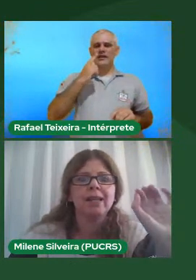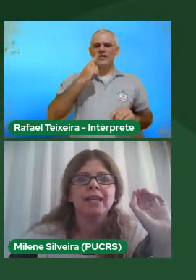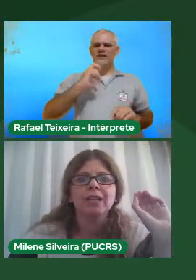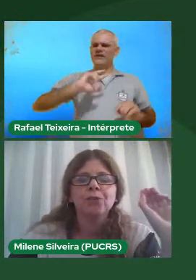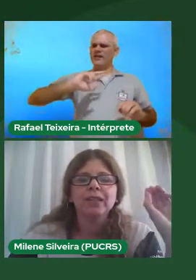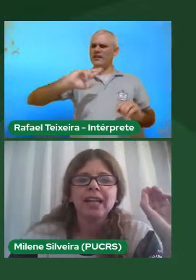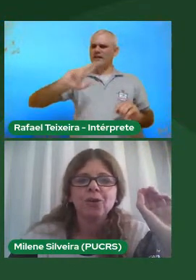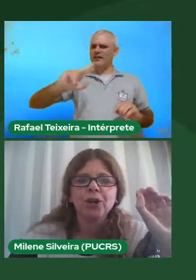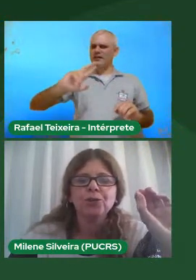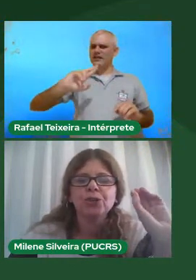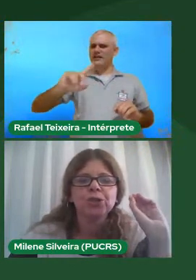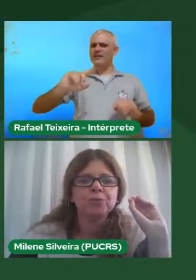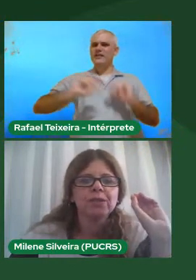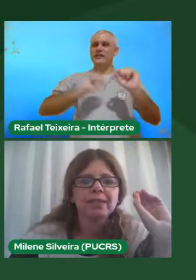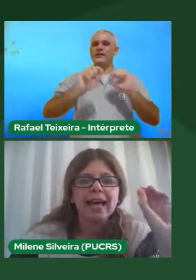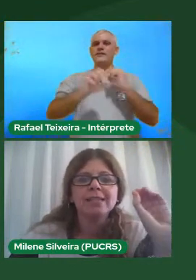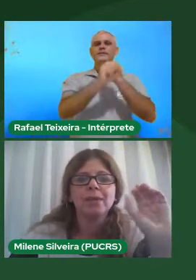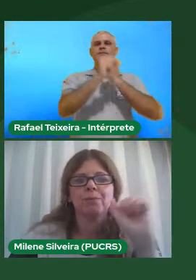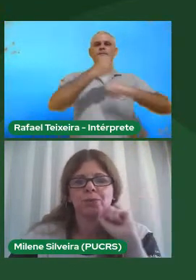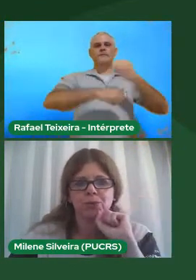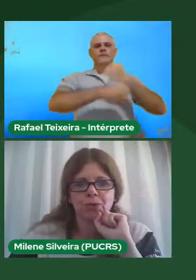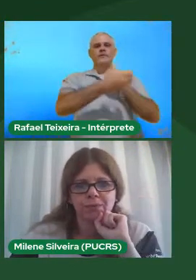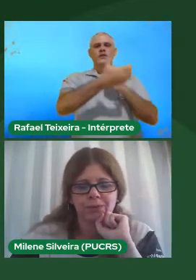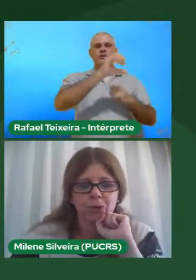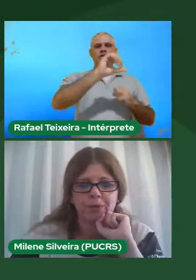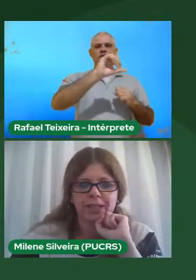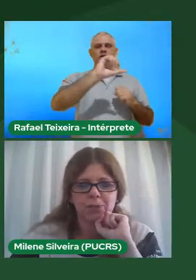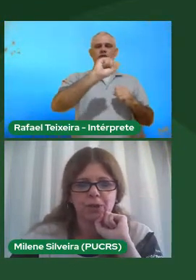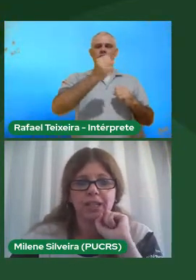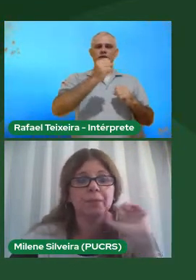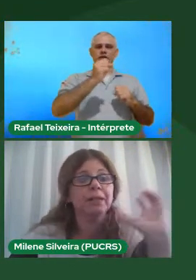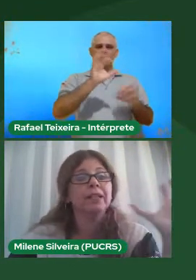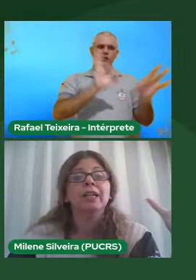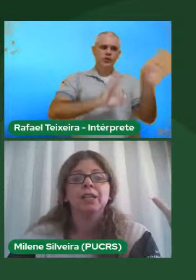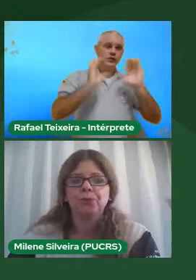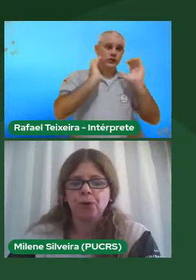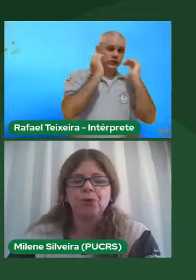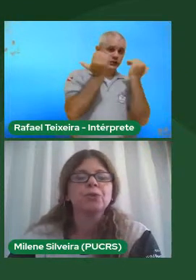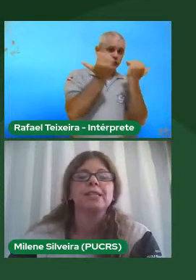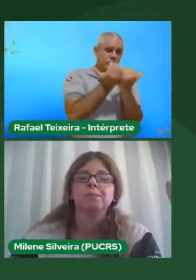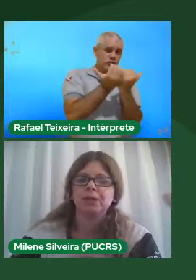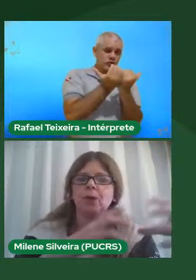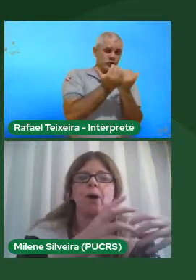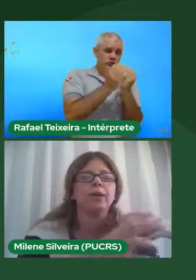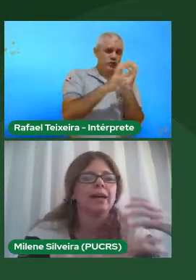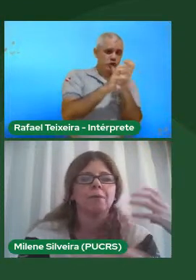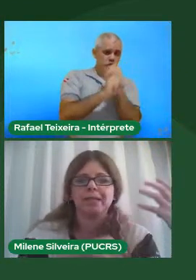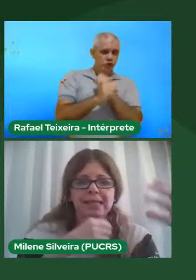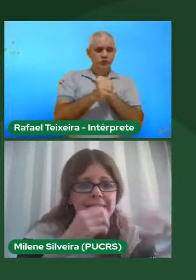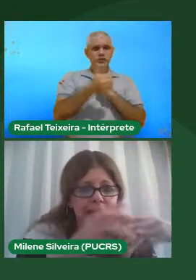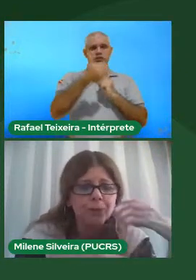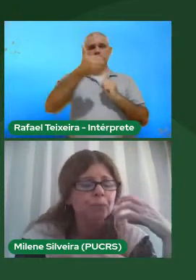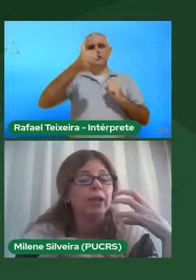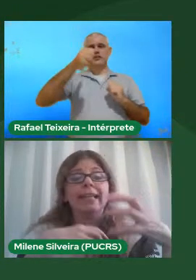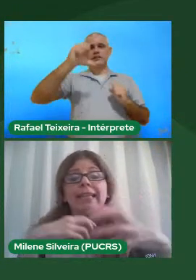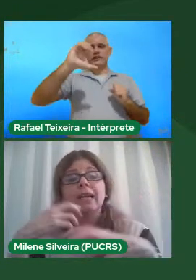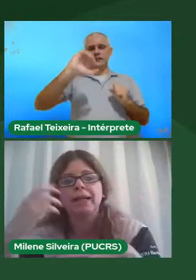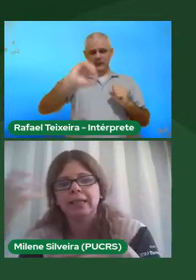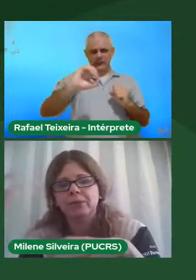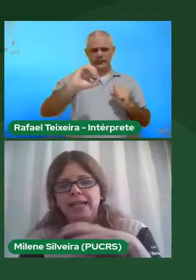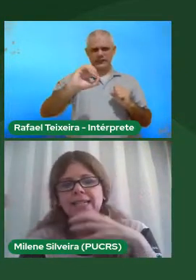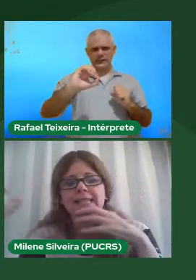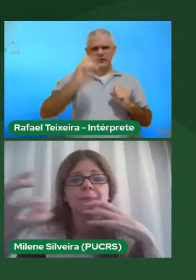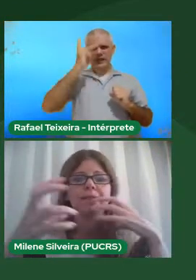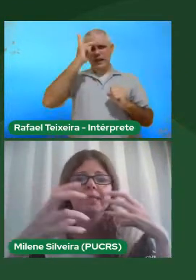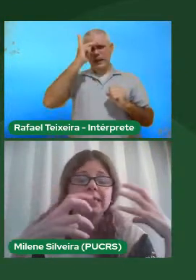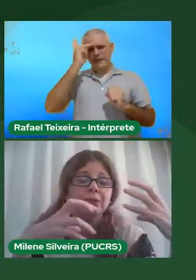participantes. Em 98, nós tínhamos 10 membros no comitê de programa, que foi o que esse pessoal que estava pesquisando, por quem é que está